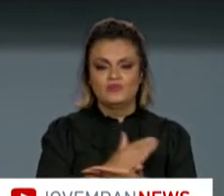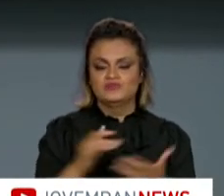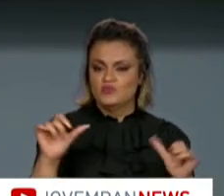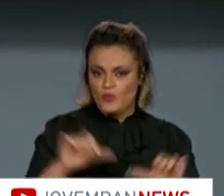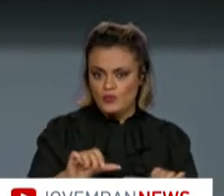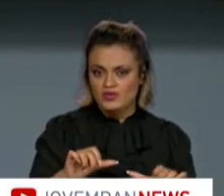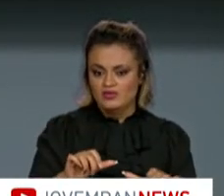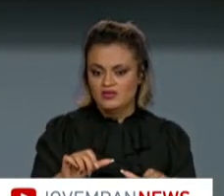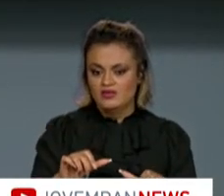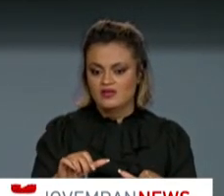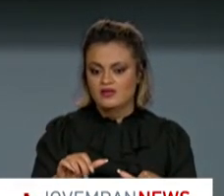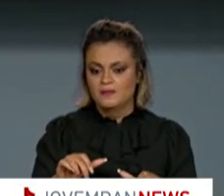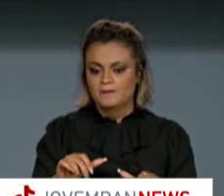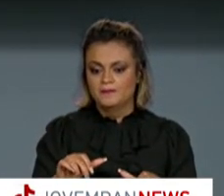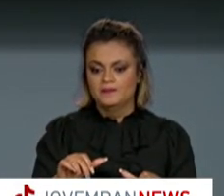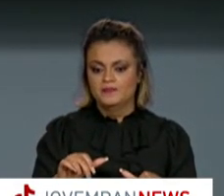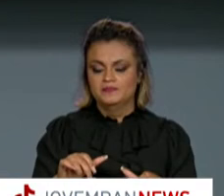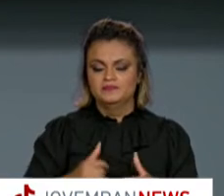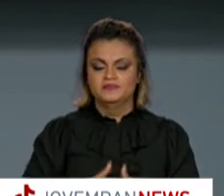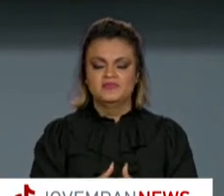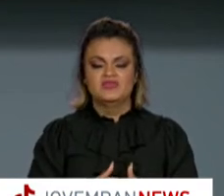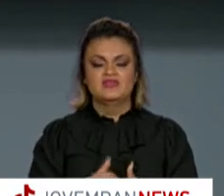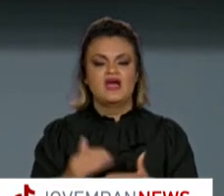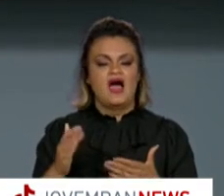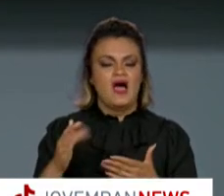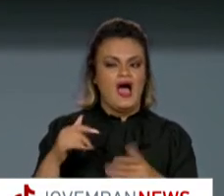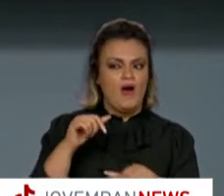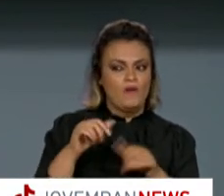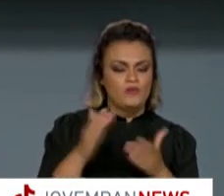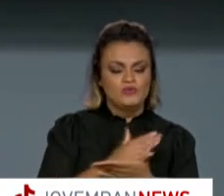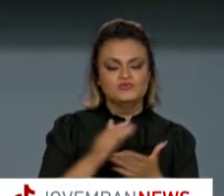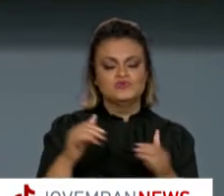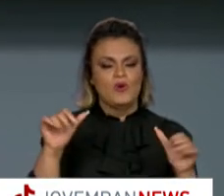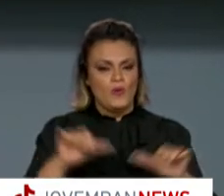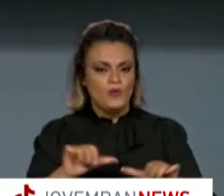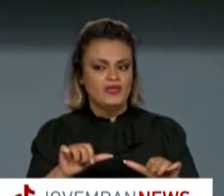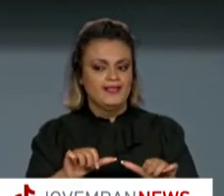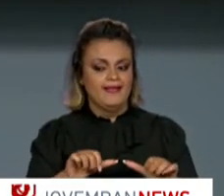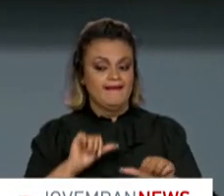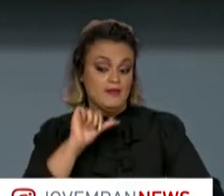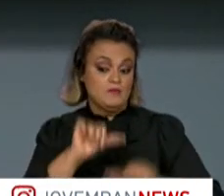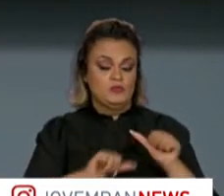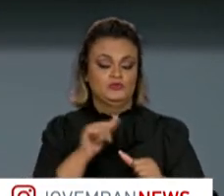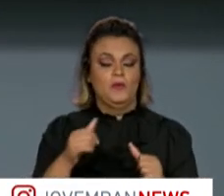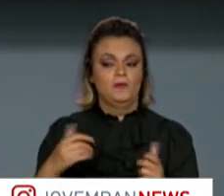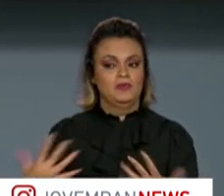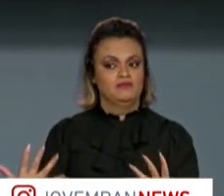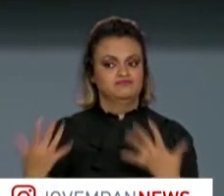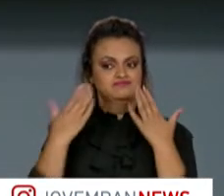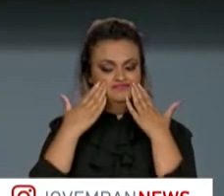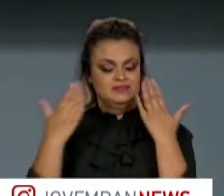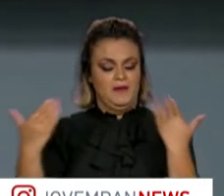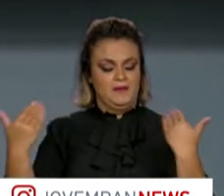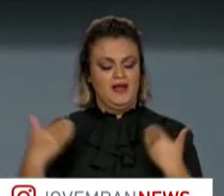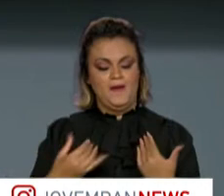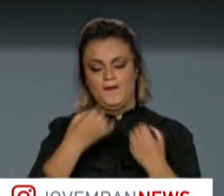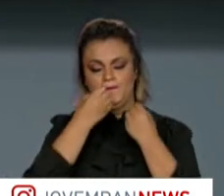desfavorável, um quadro que lhe desfavorecia e tentando reverter esse quadro com